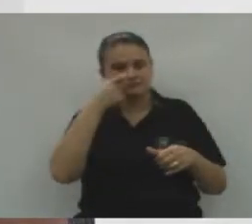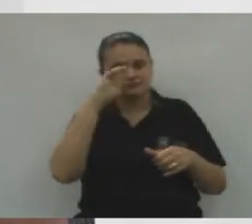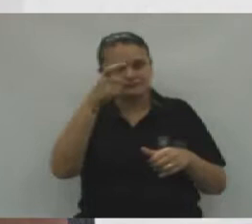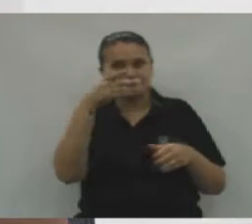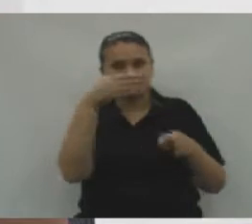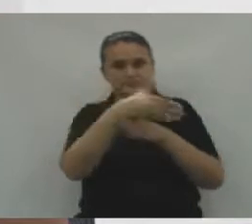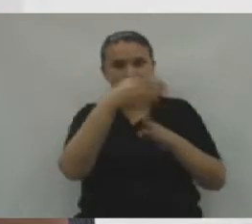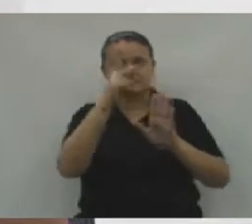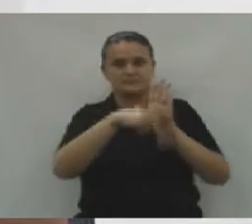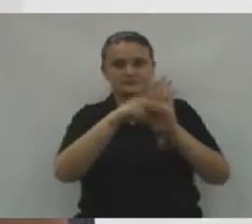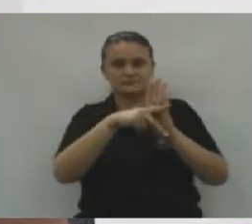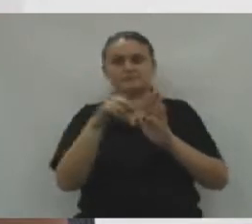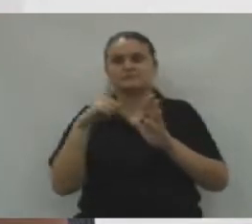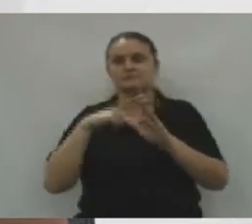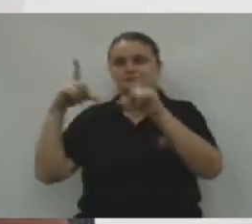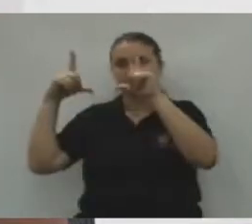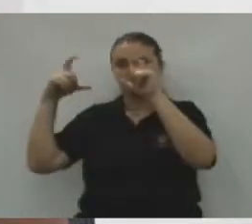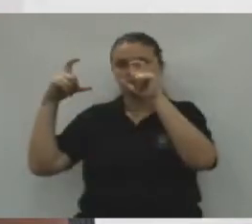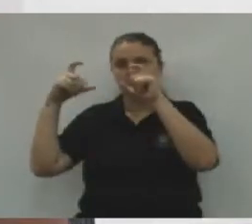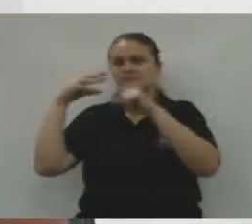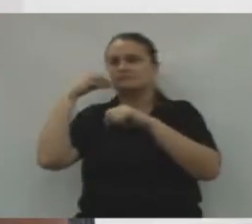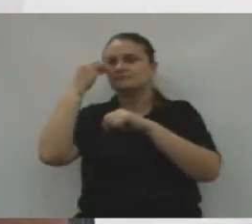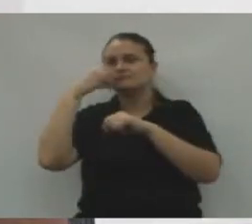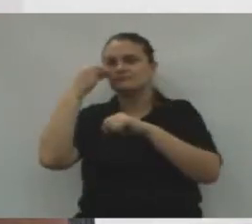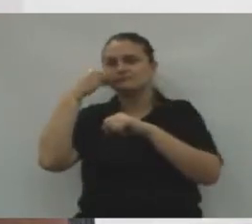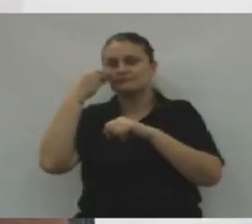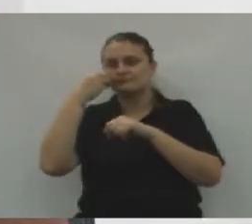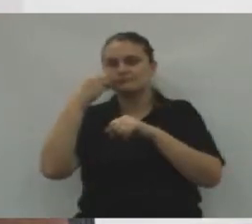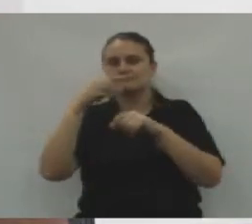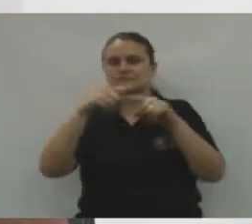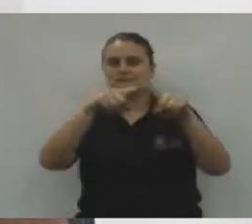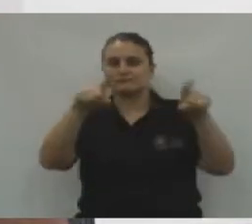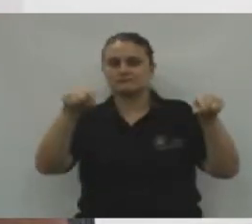Aqui outra foto de um dia de campo numa propriedade.